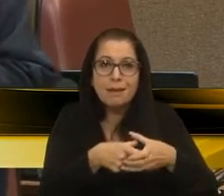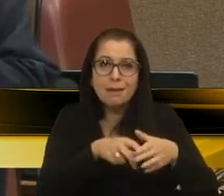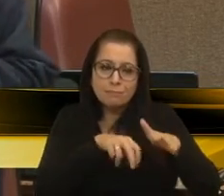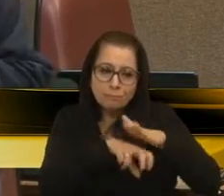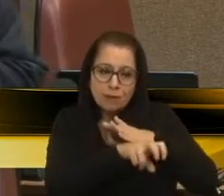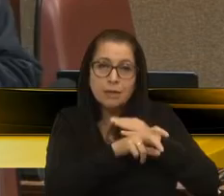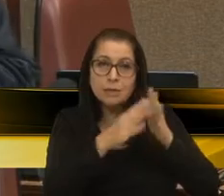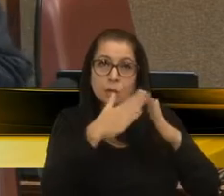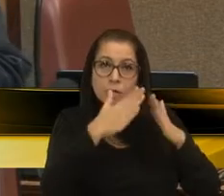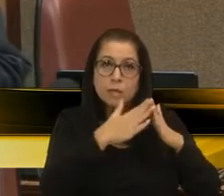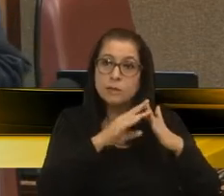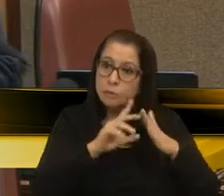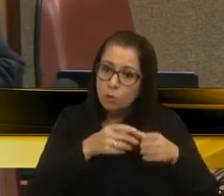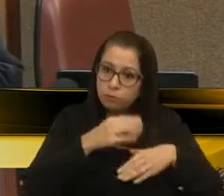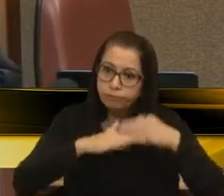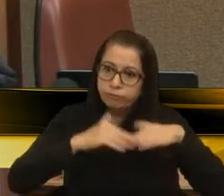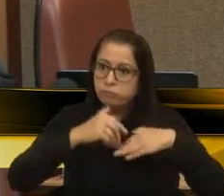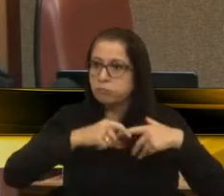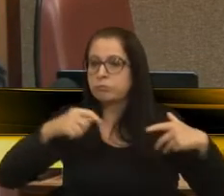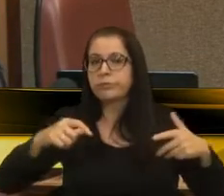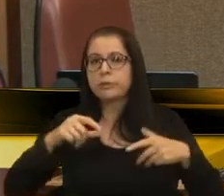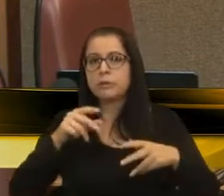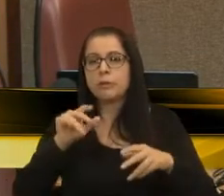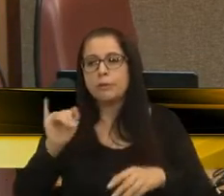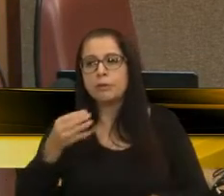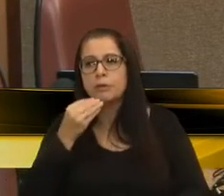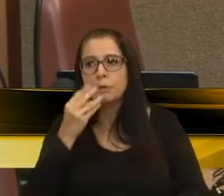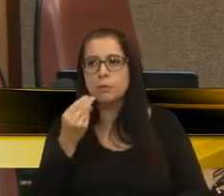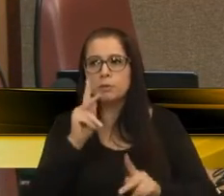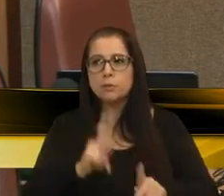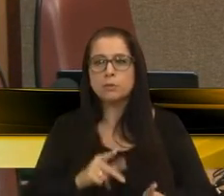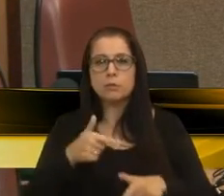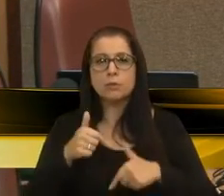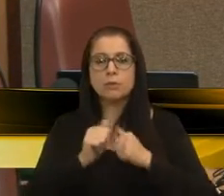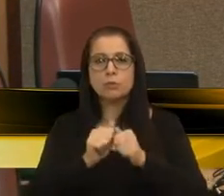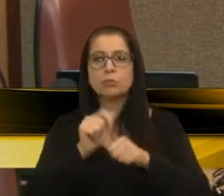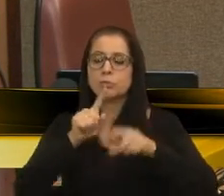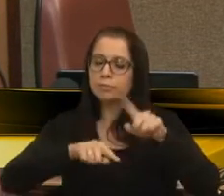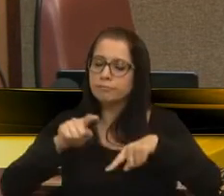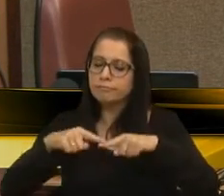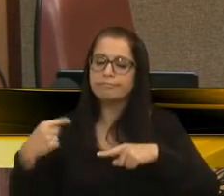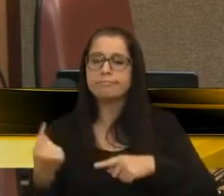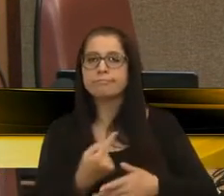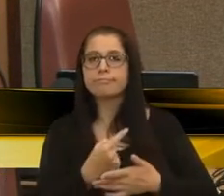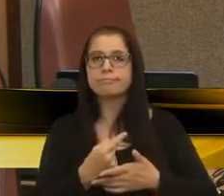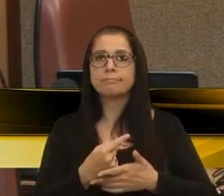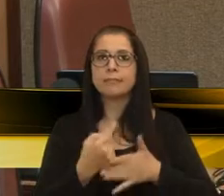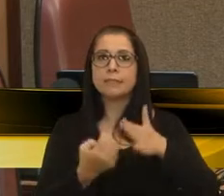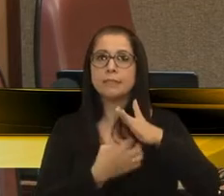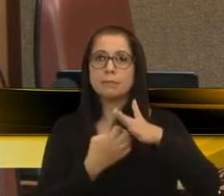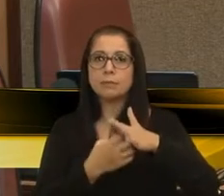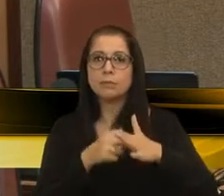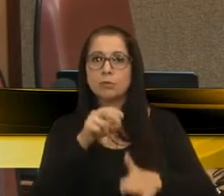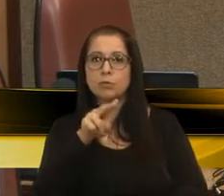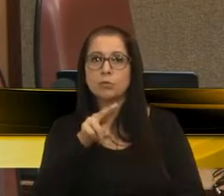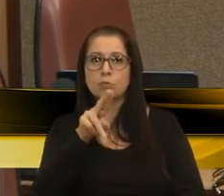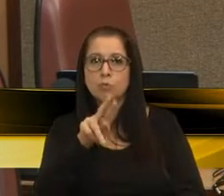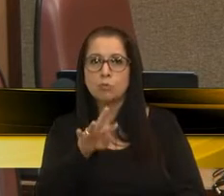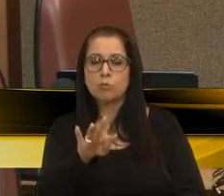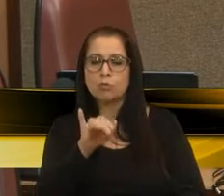realmente oportunidades para muitos colaboradores que lá desempenham suas atividades na empresa Utility,